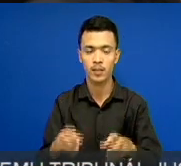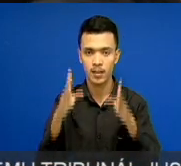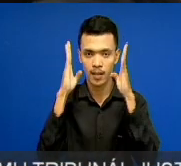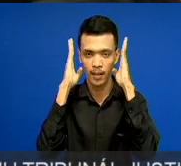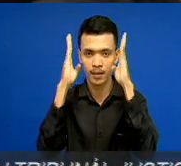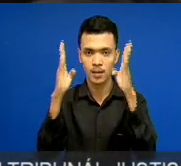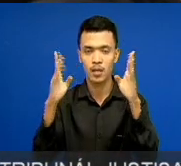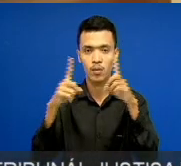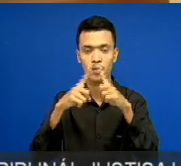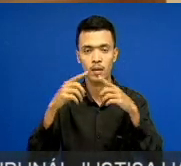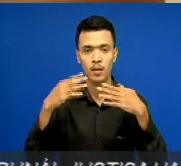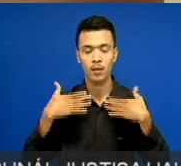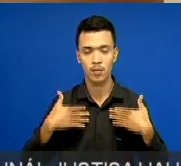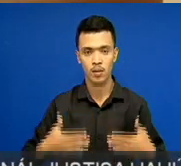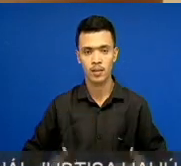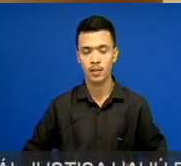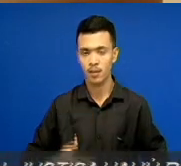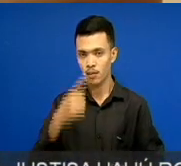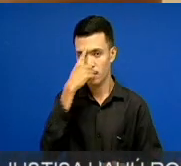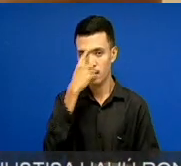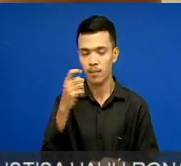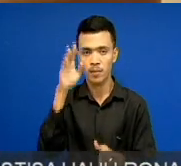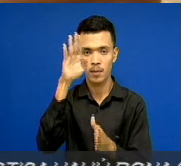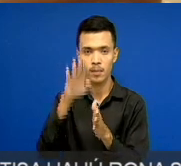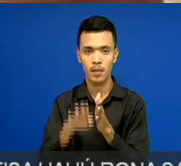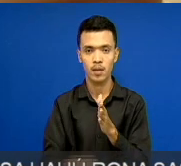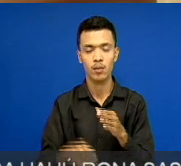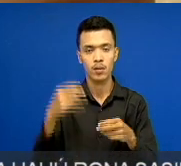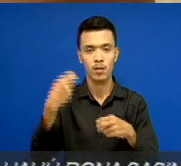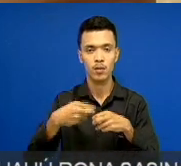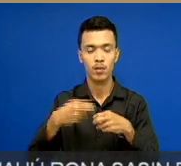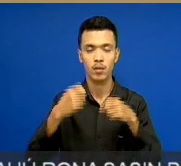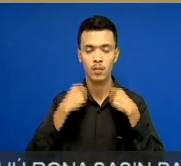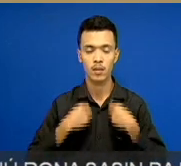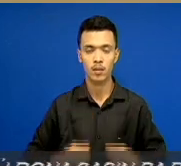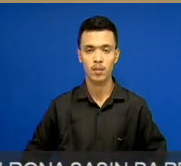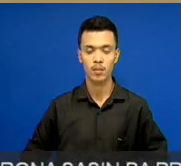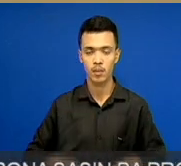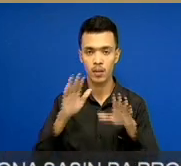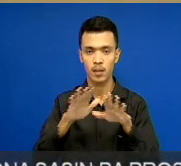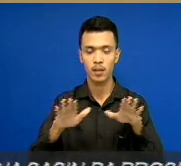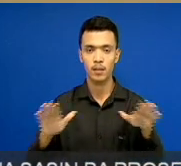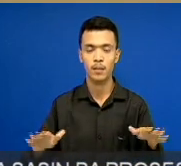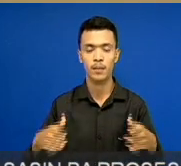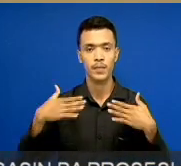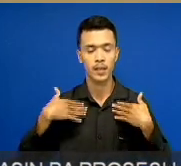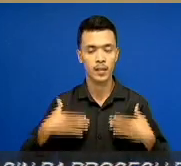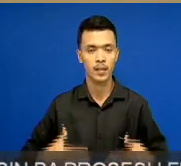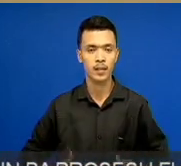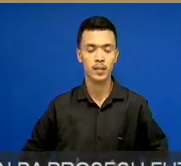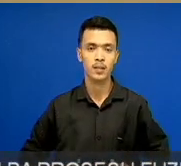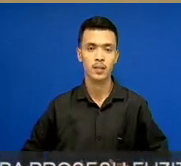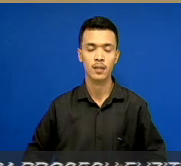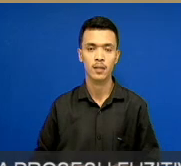atenção na nutrição. Também nutrição menos implica na saúde labarek. Nutrição é boa ida que ita todo